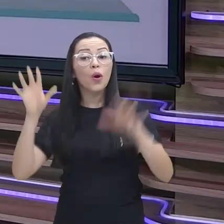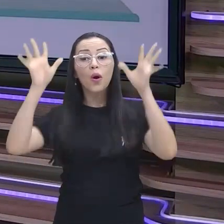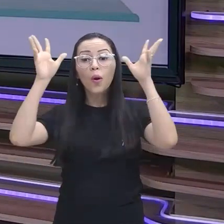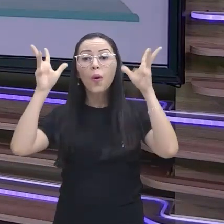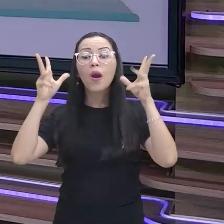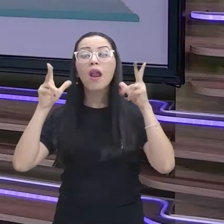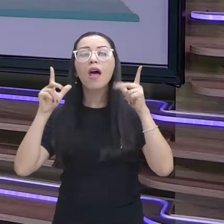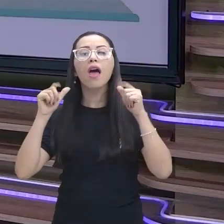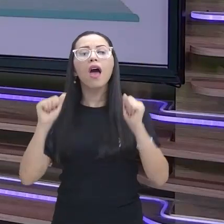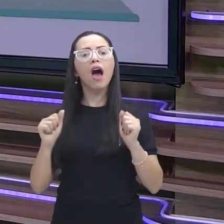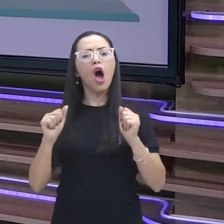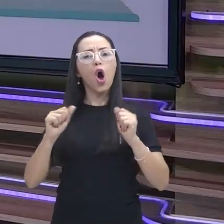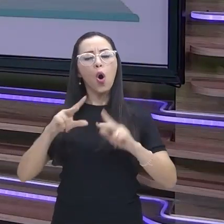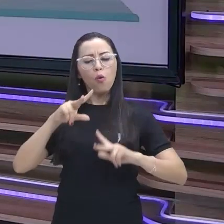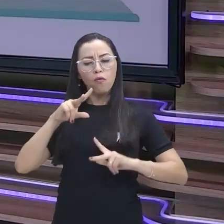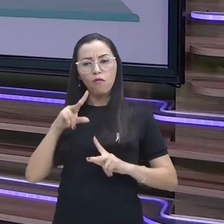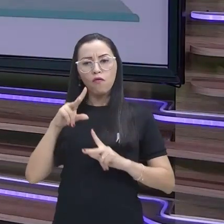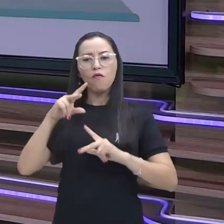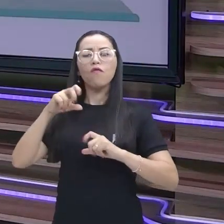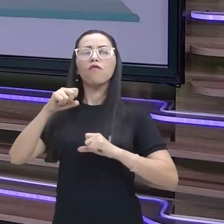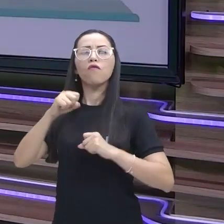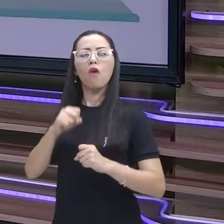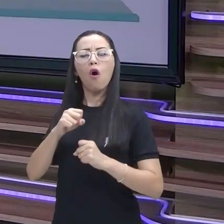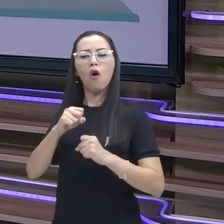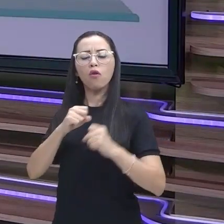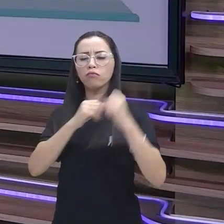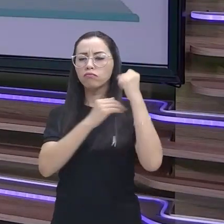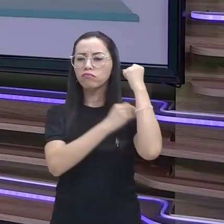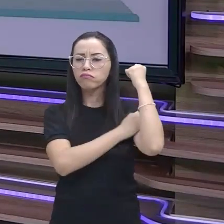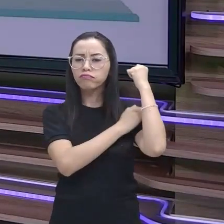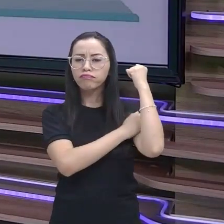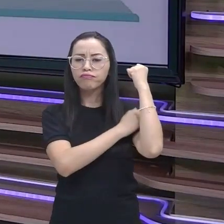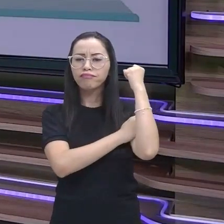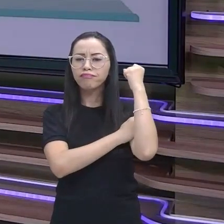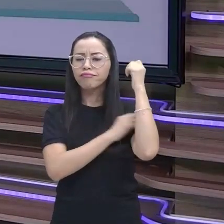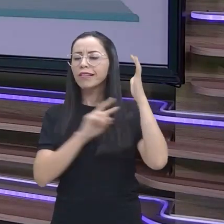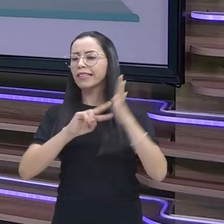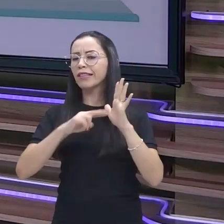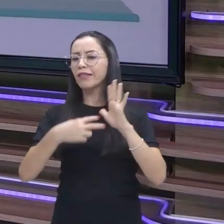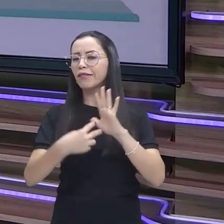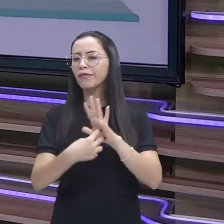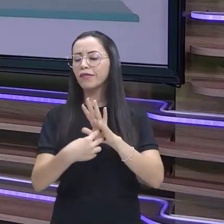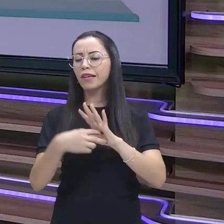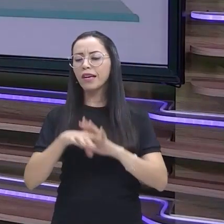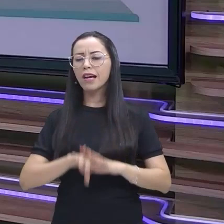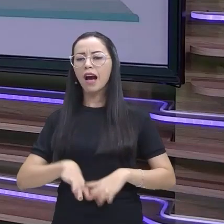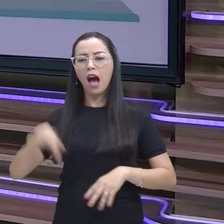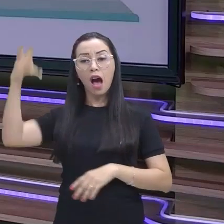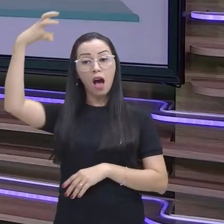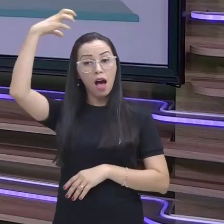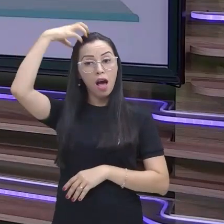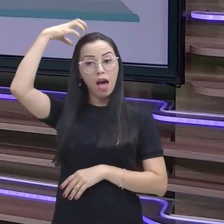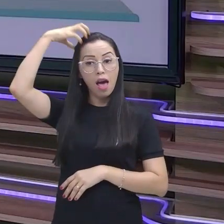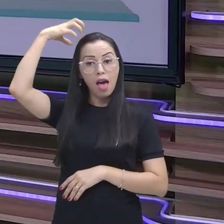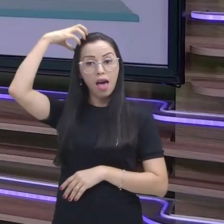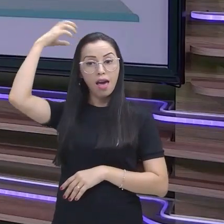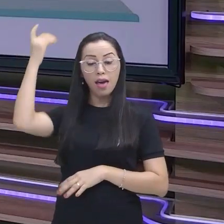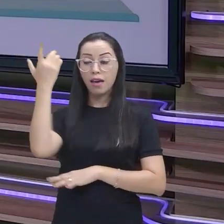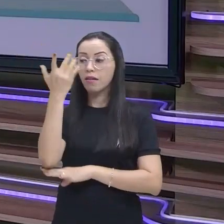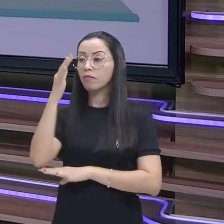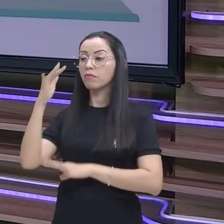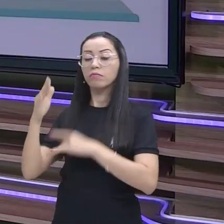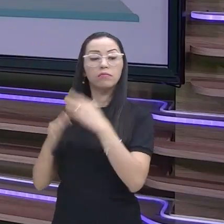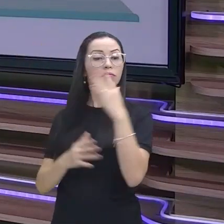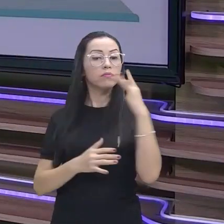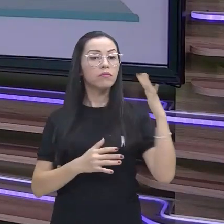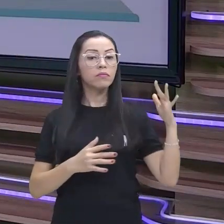era forte, considerado ali o rei dos animais, o rei da selva, e o ratinho parecia alguém